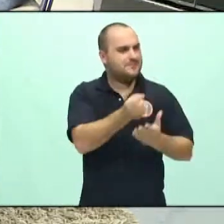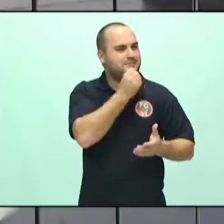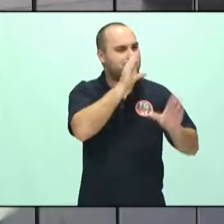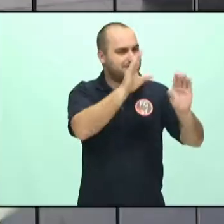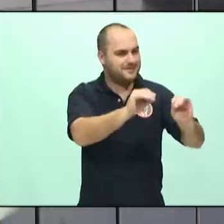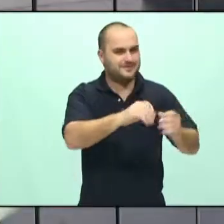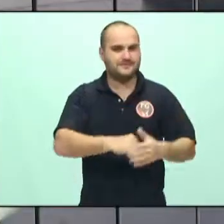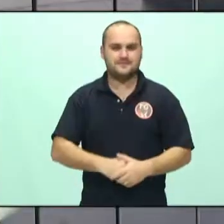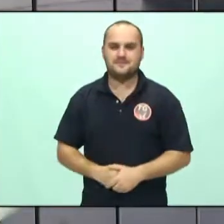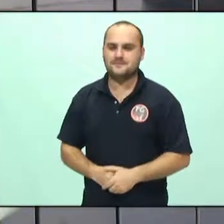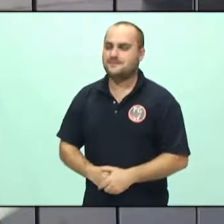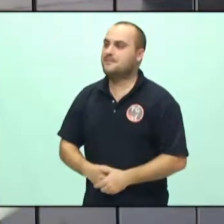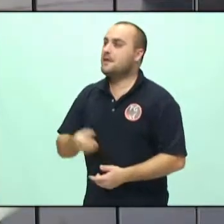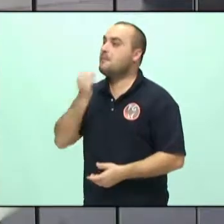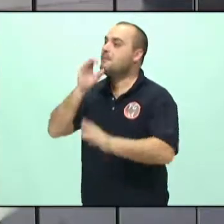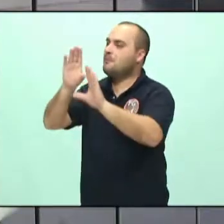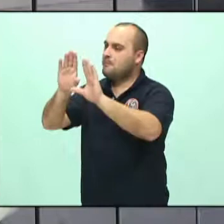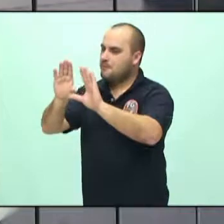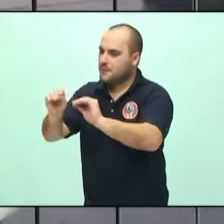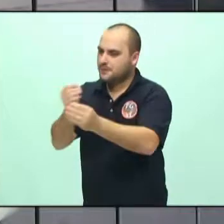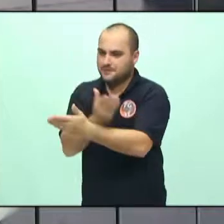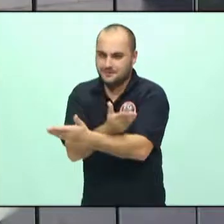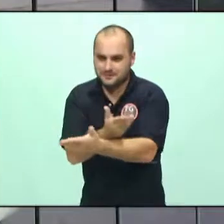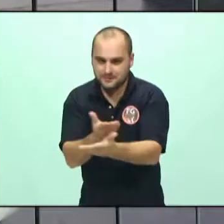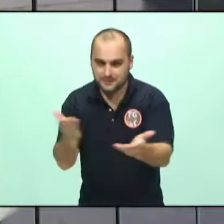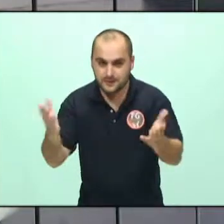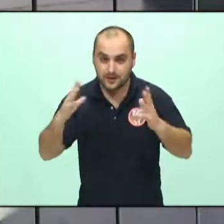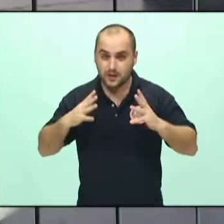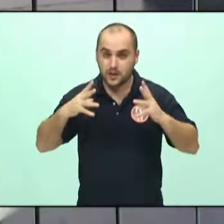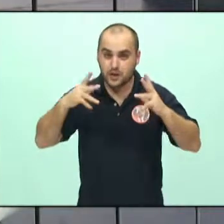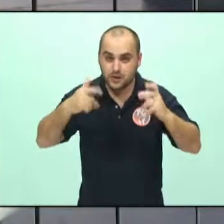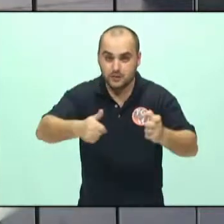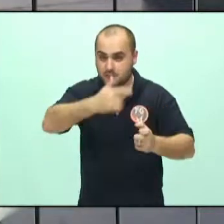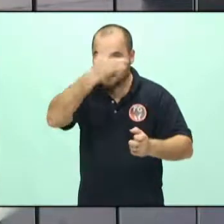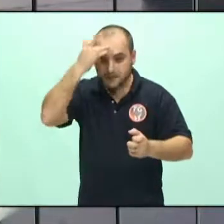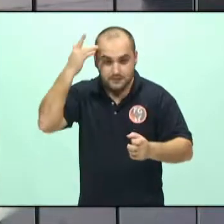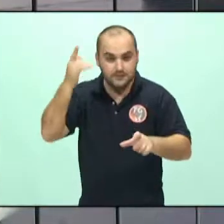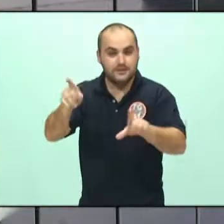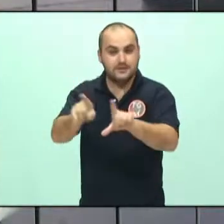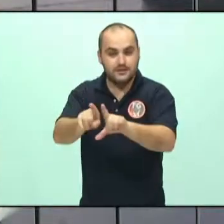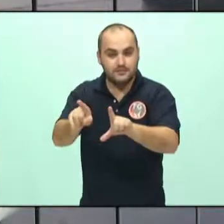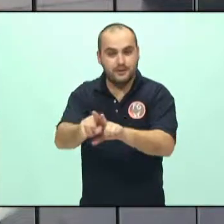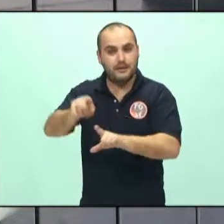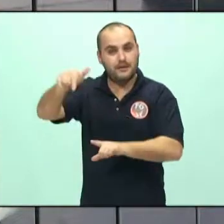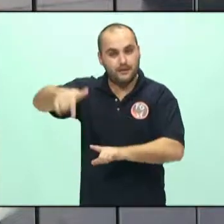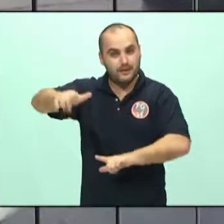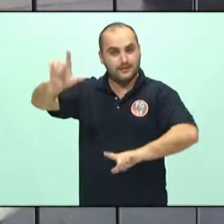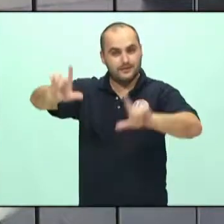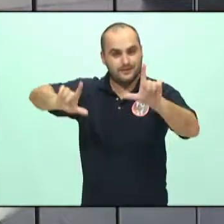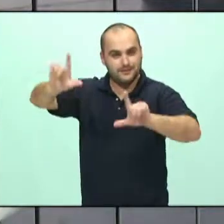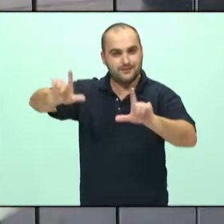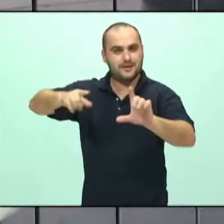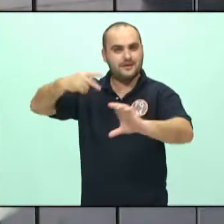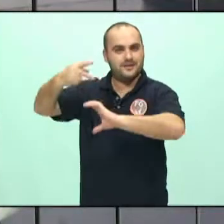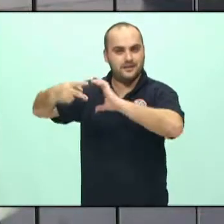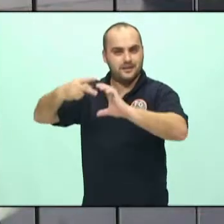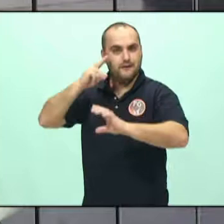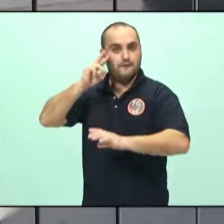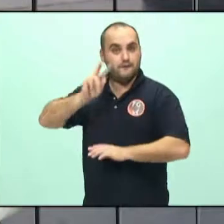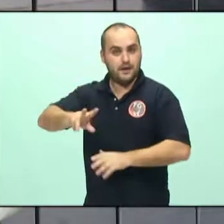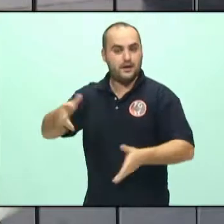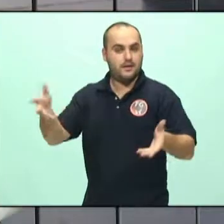Carlos Antônio, boa noite para você, boa noite também para todos os ouvintes e todos os telespectadores da nossa TV Câmara que nos acompanham